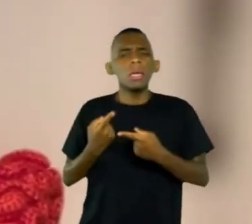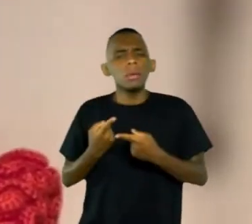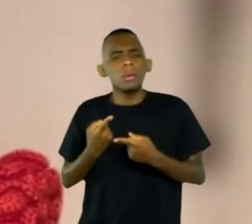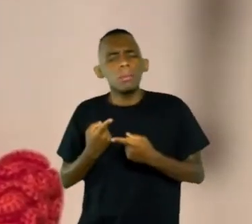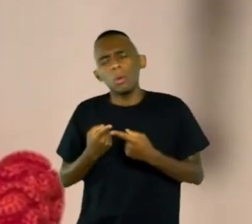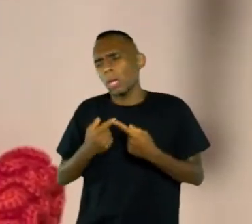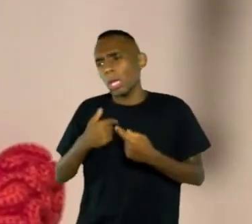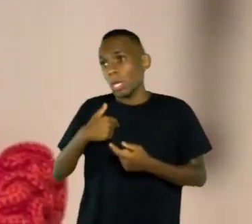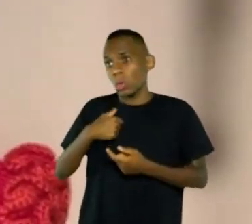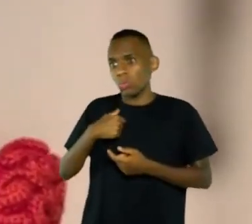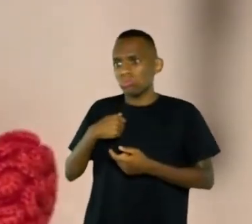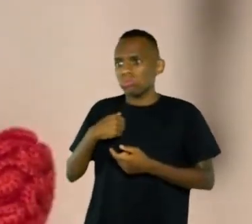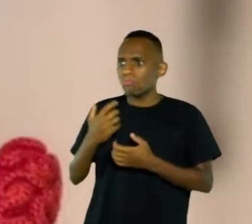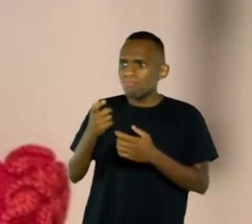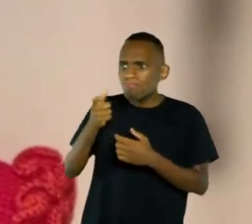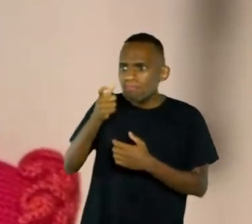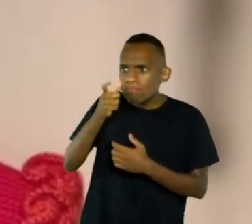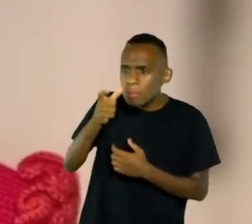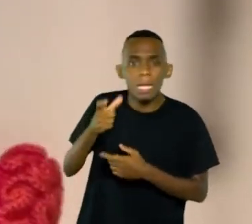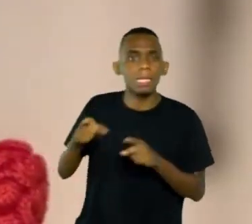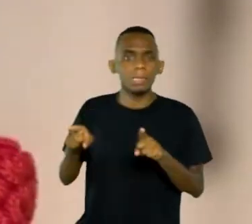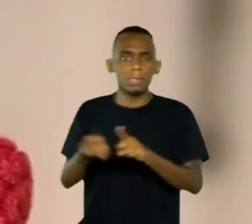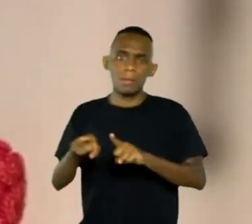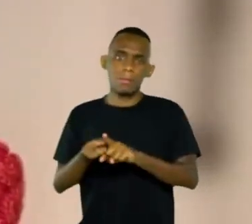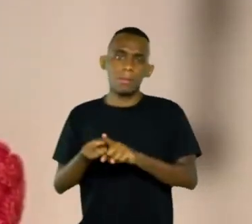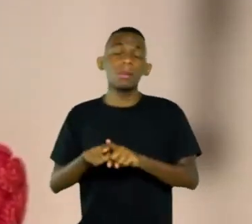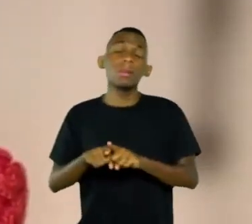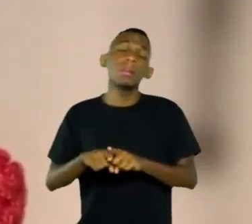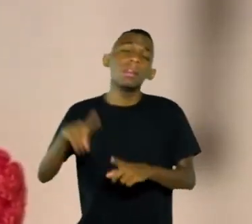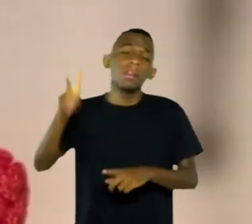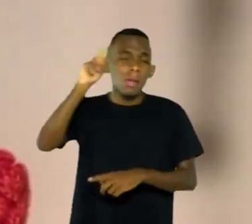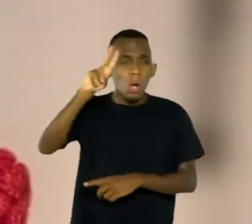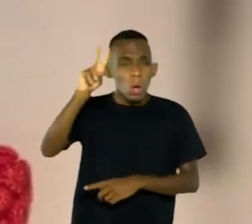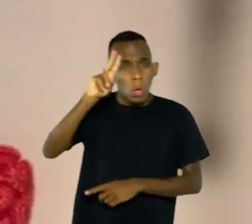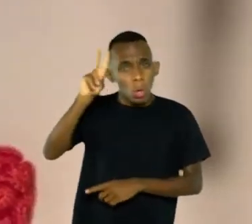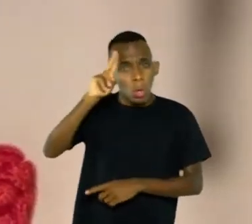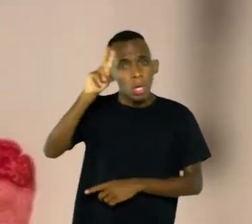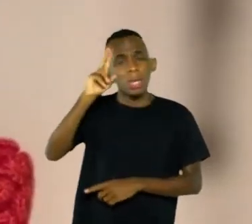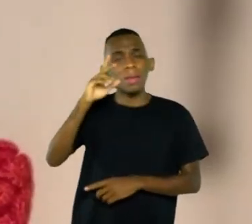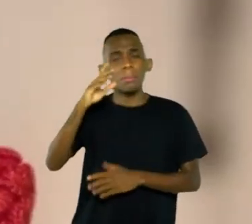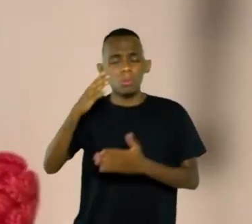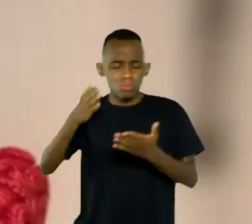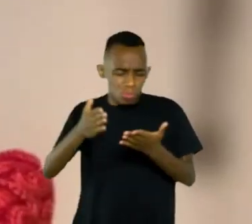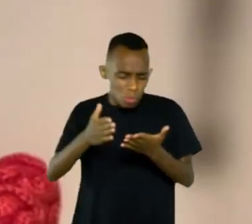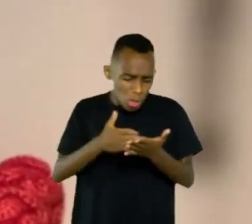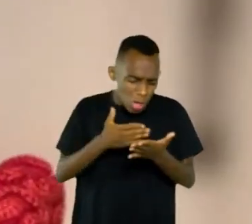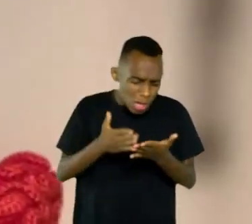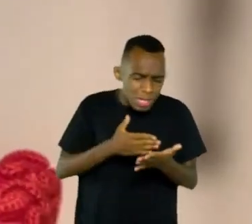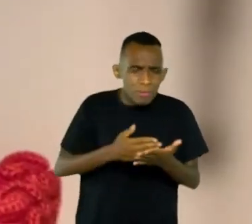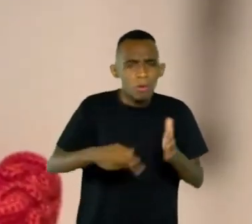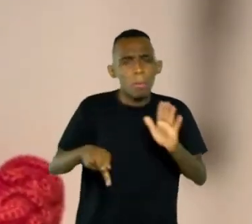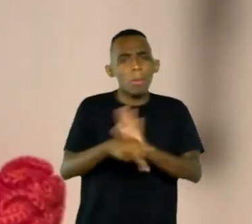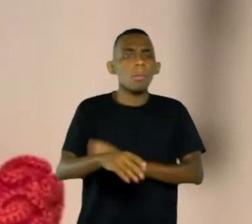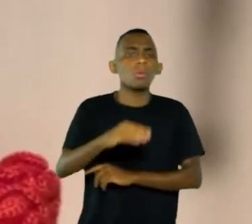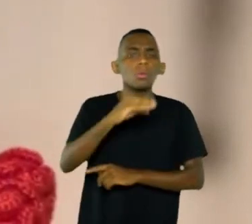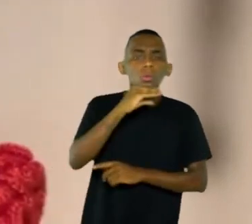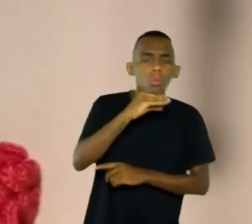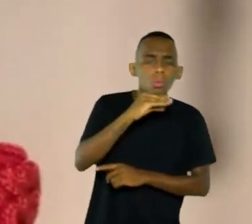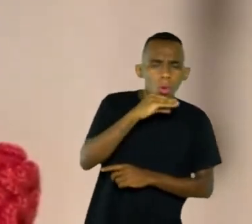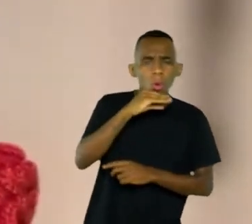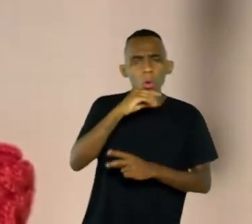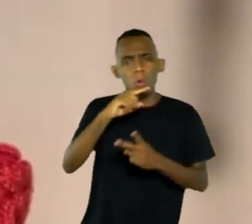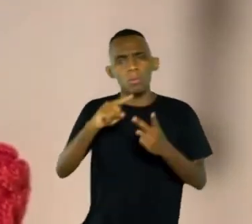aprender a estar no mundo. E me lembro de conviver com um pouco com Drummond, com Fernando Sabino, com